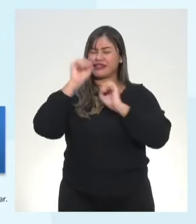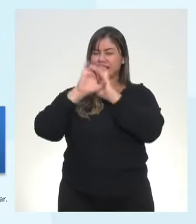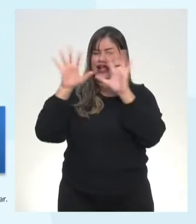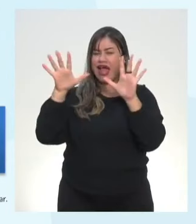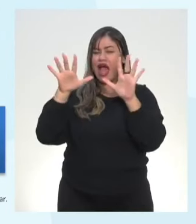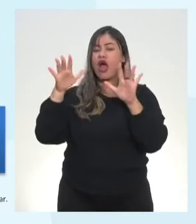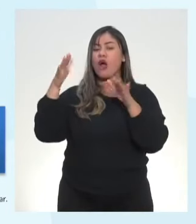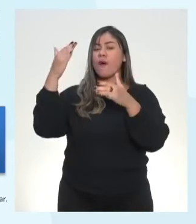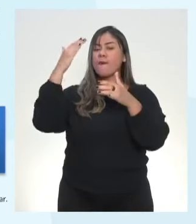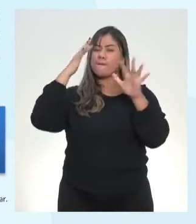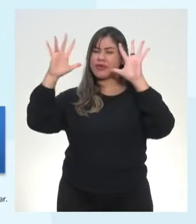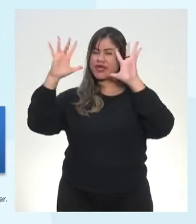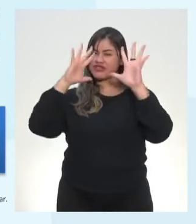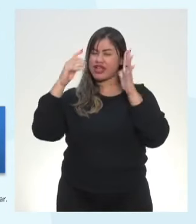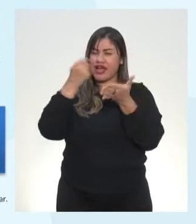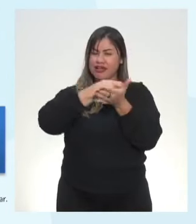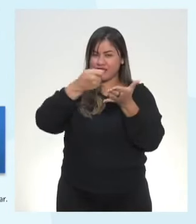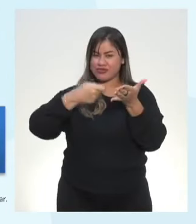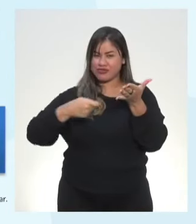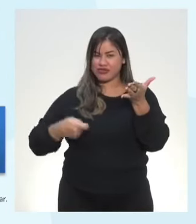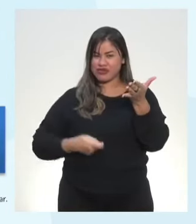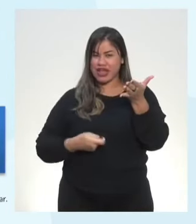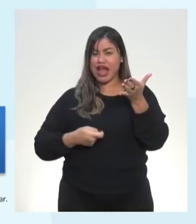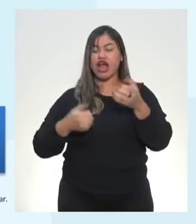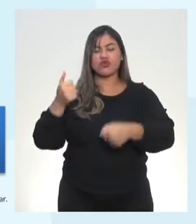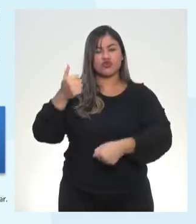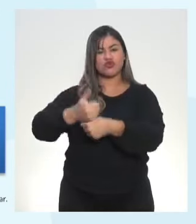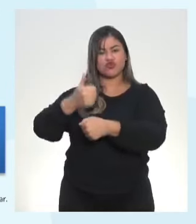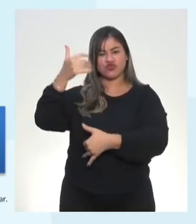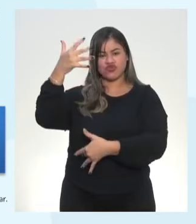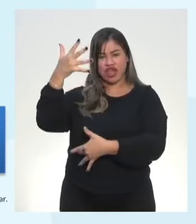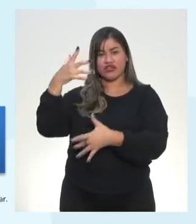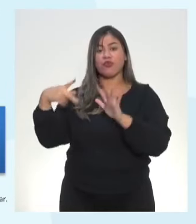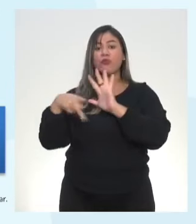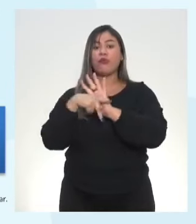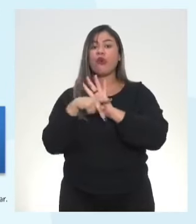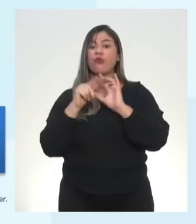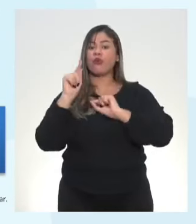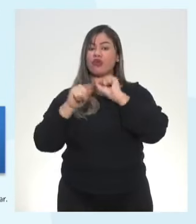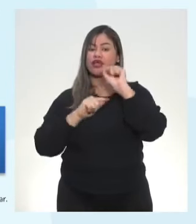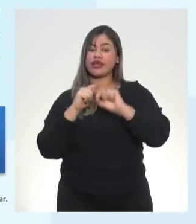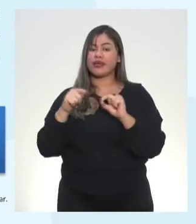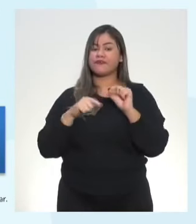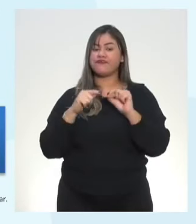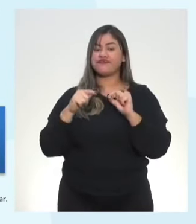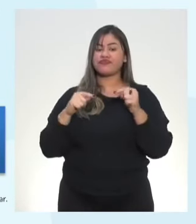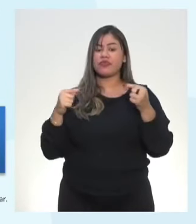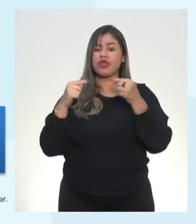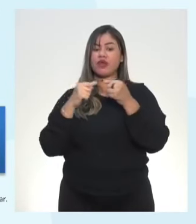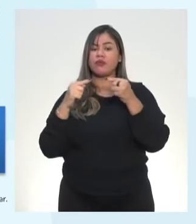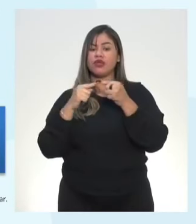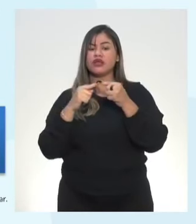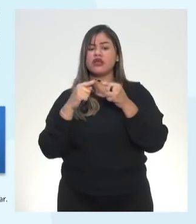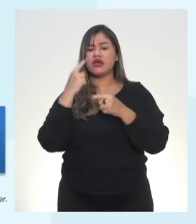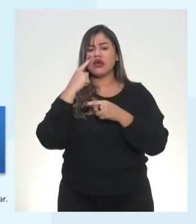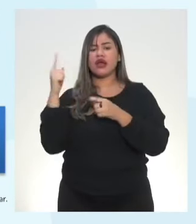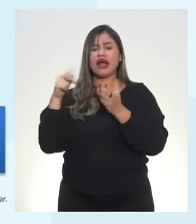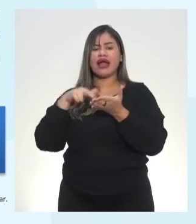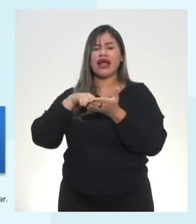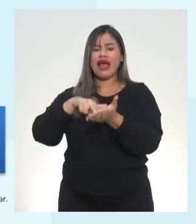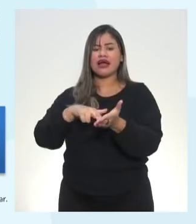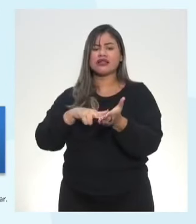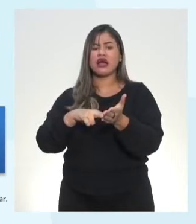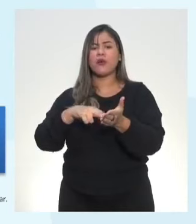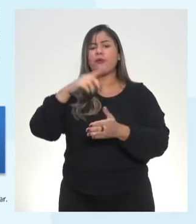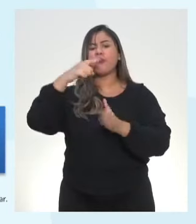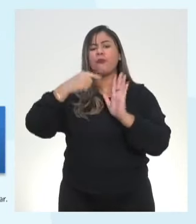refletir sobre isso e registrar no nosso chat sobre o que esse excerto nos indica a respeito do poder político do